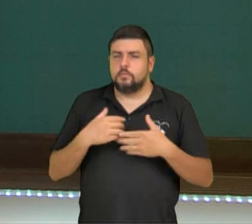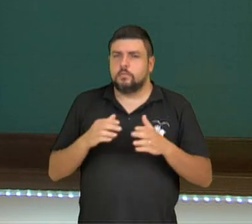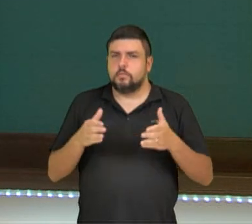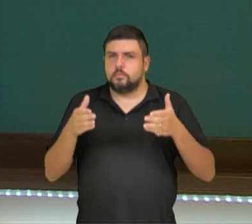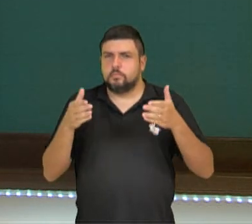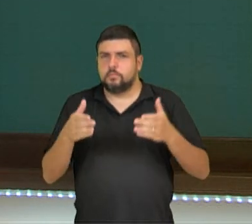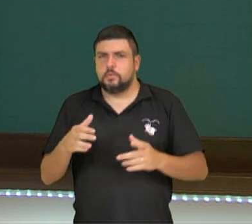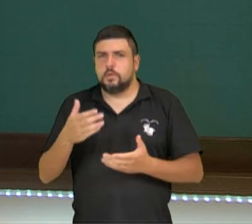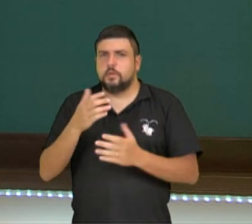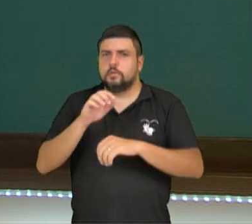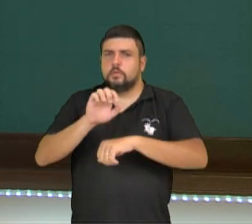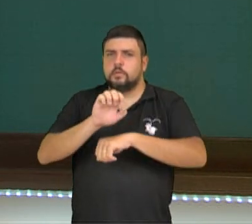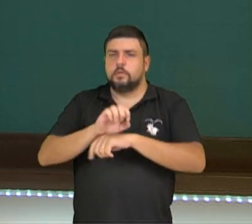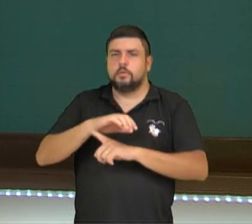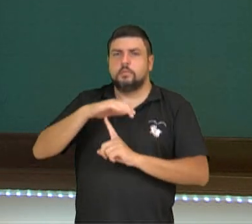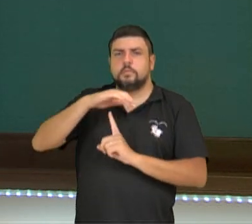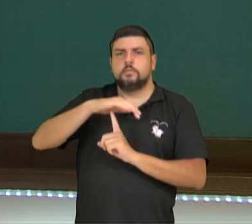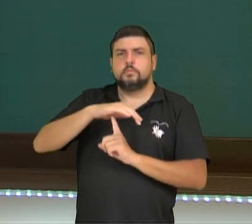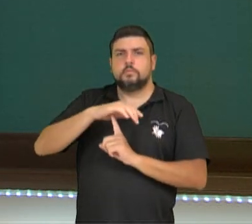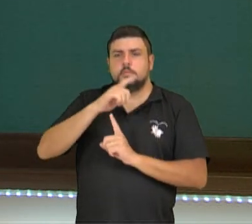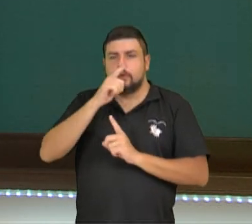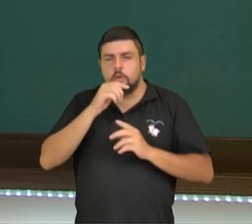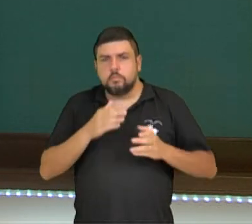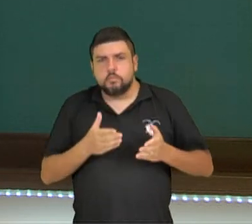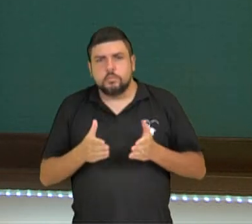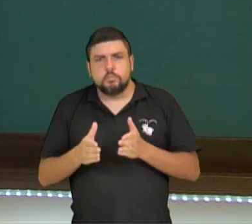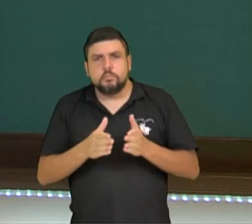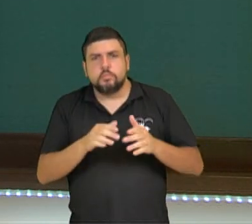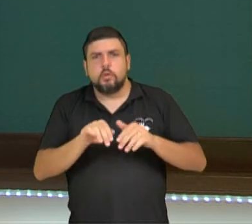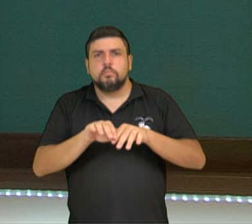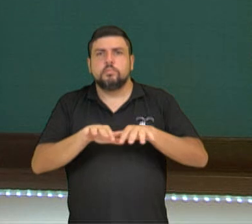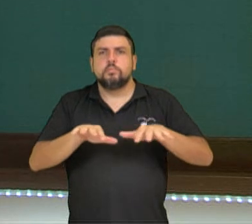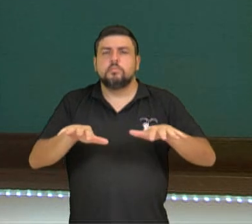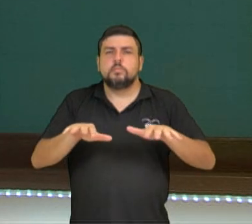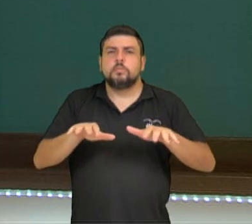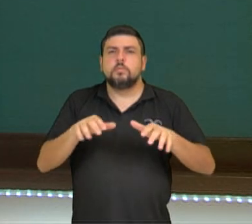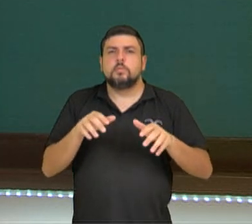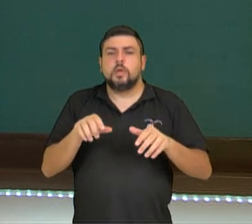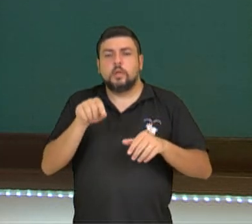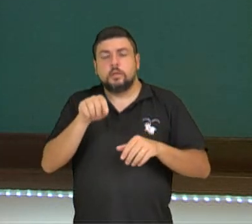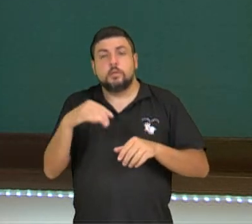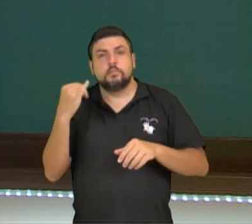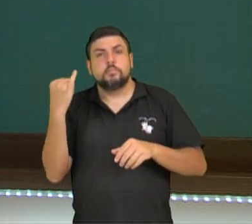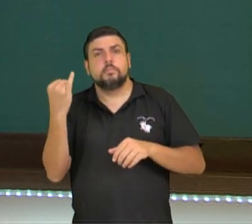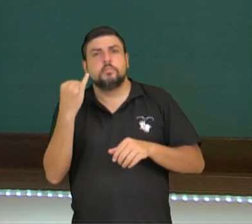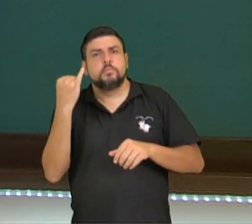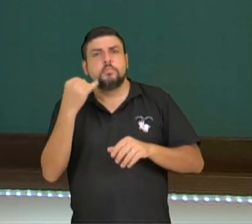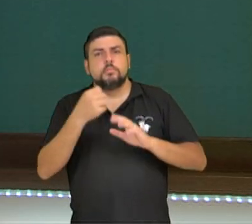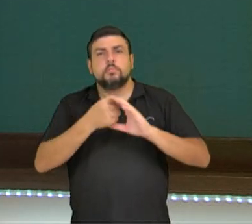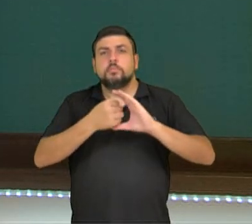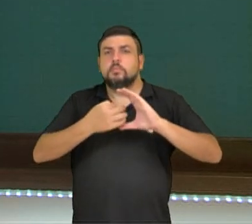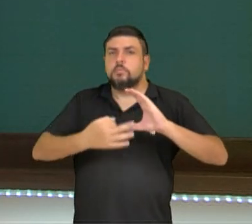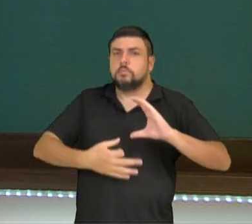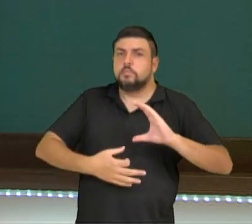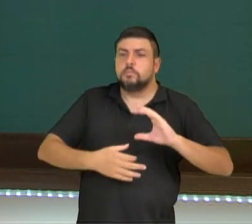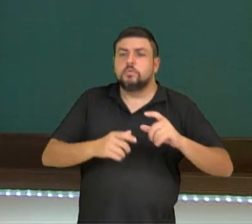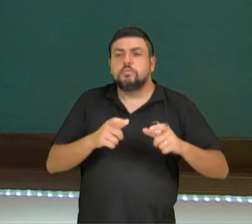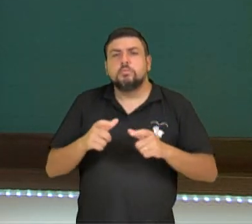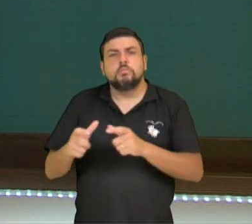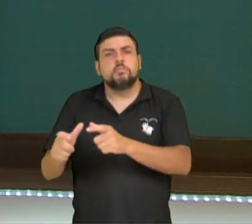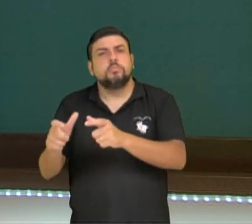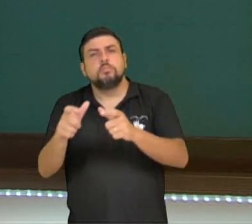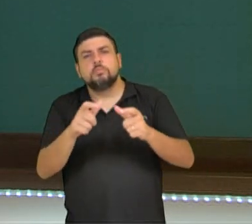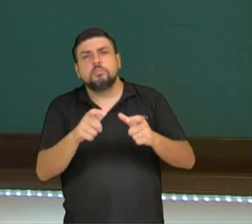Paraná. Que características que elas têm, por onde elas passam, qual é a importância dessas bacias hidrográficas